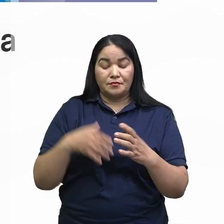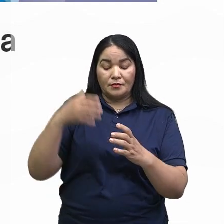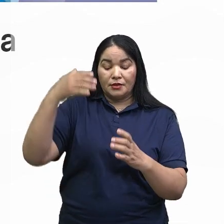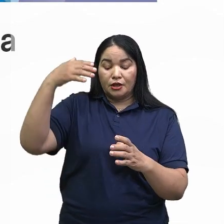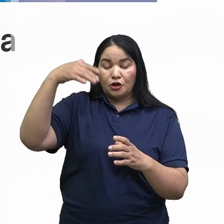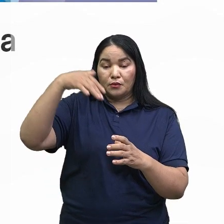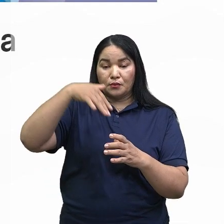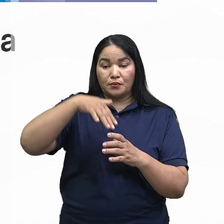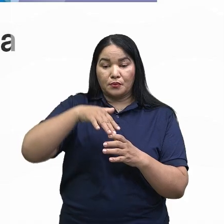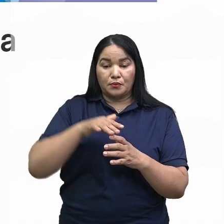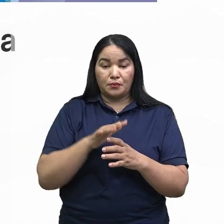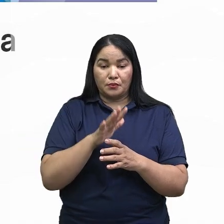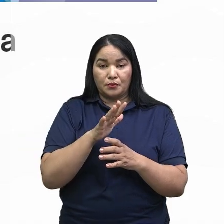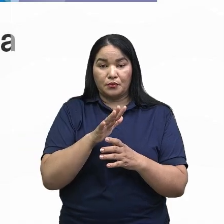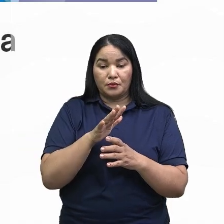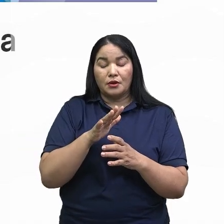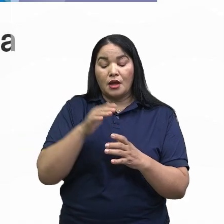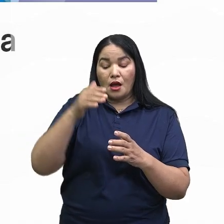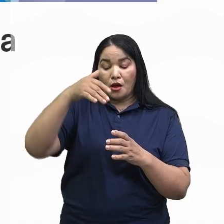espaço e